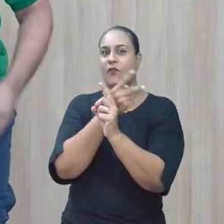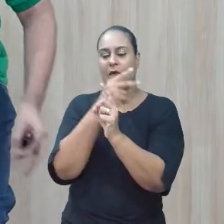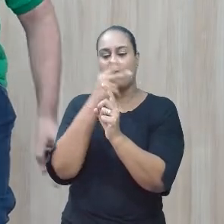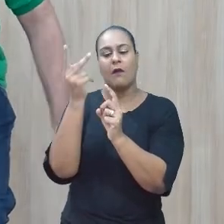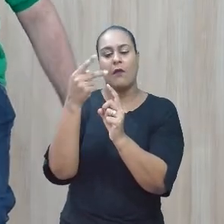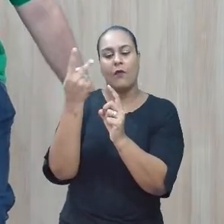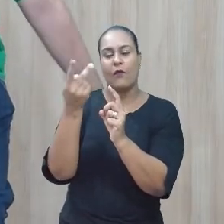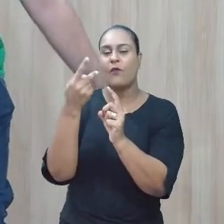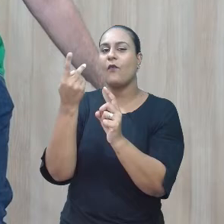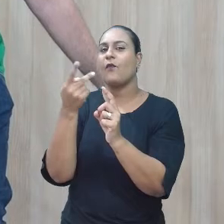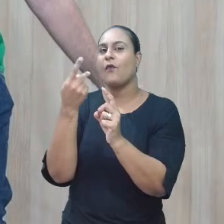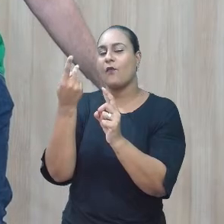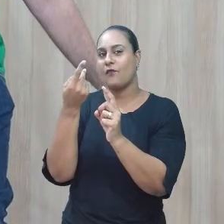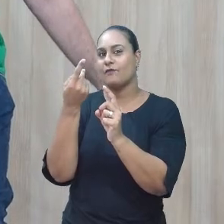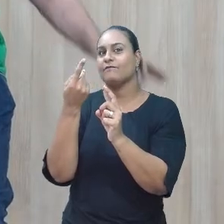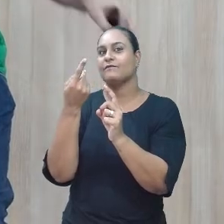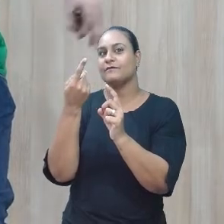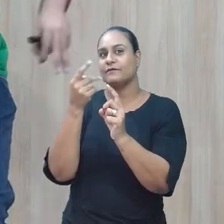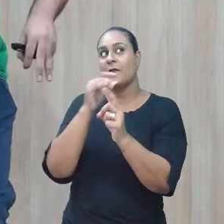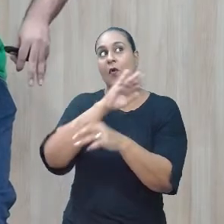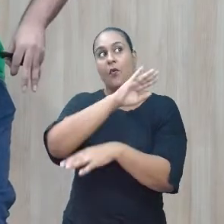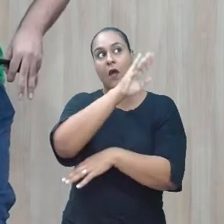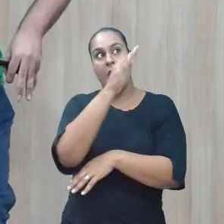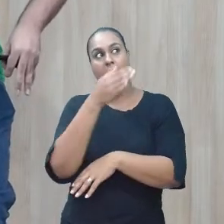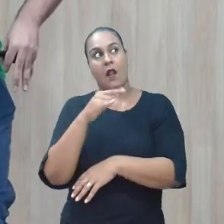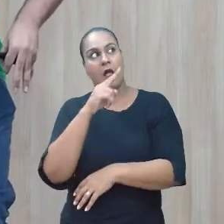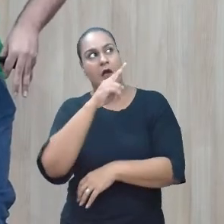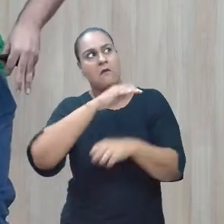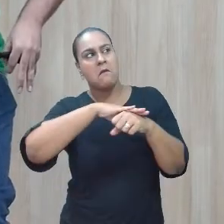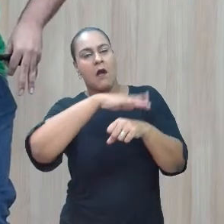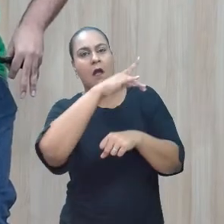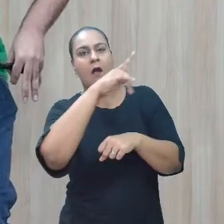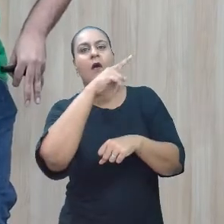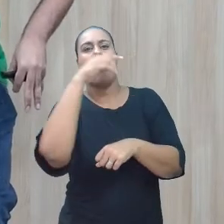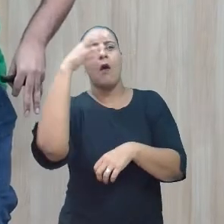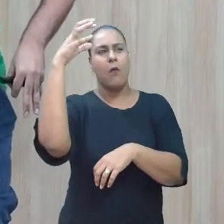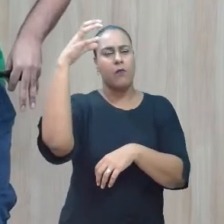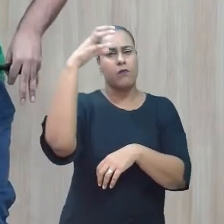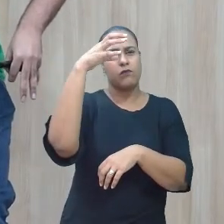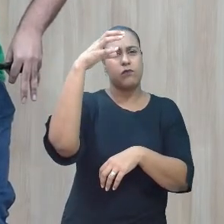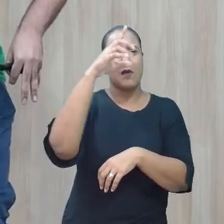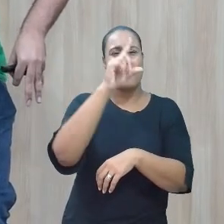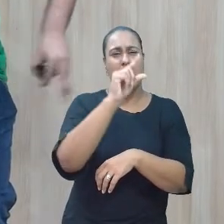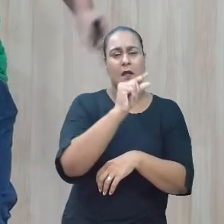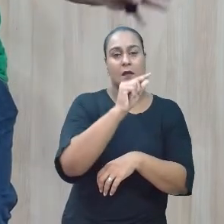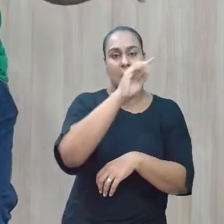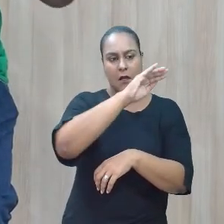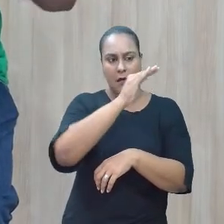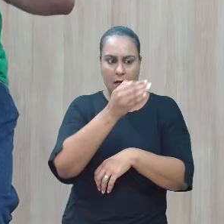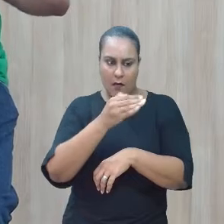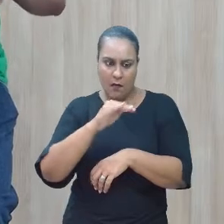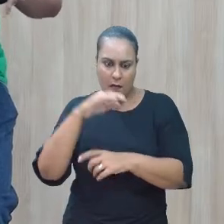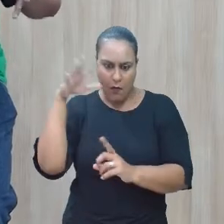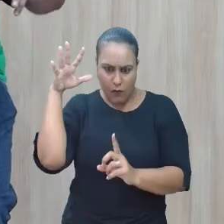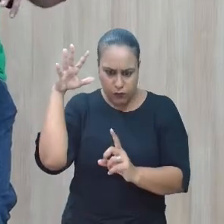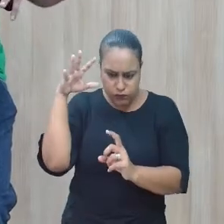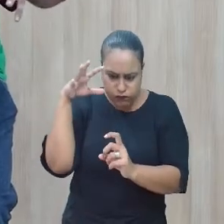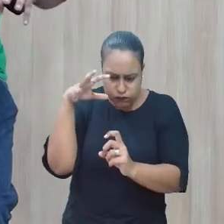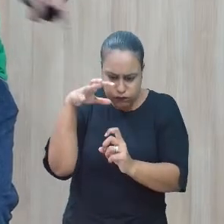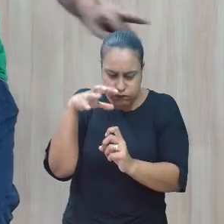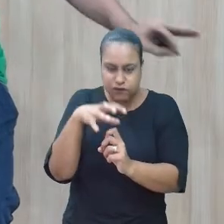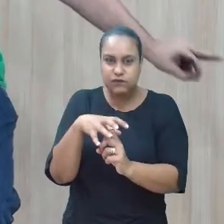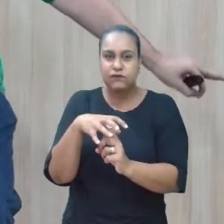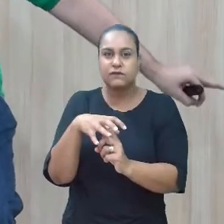Por isso que quanto maior o relevo, menor a pressão atmosférica, maior o relevo, menor a pressão atmosférica, maior a circulação de ar,